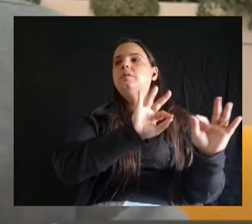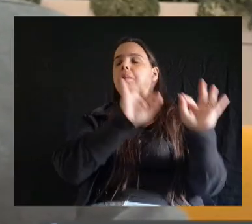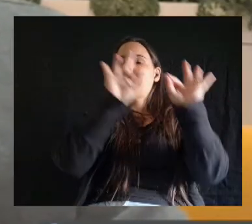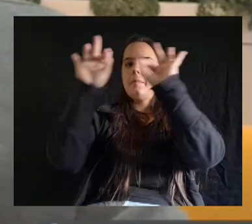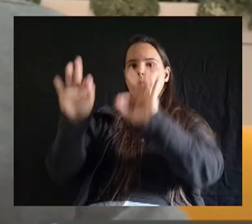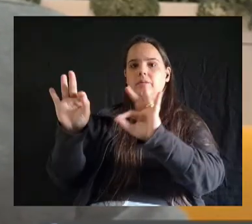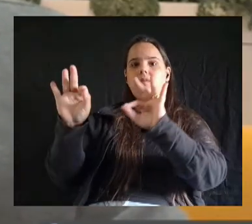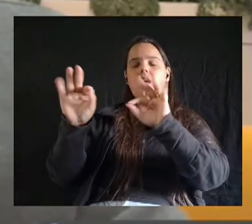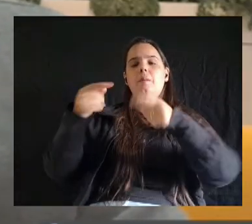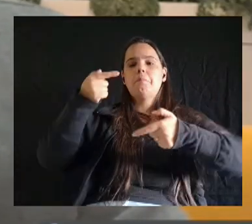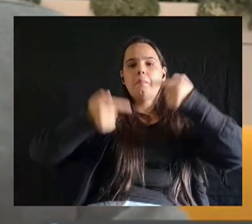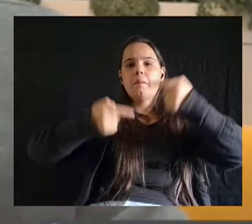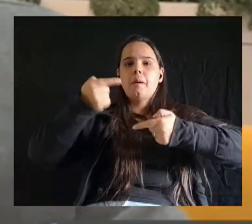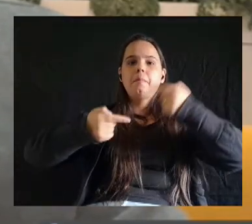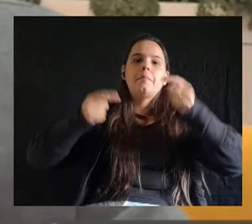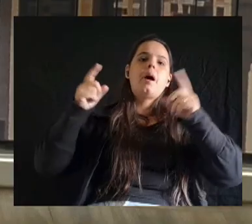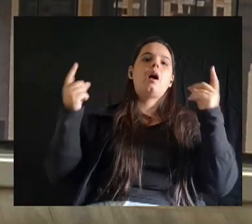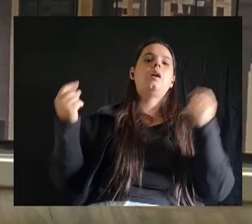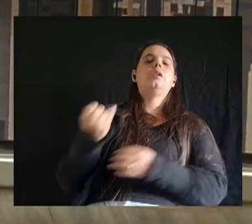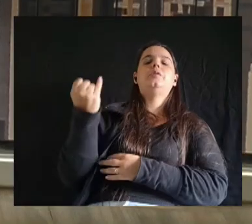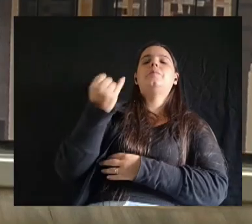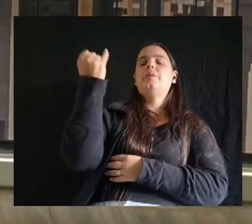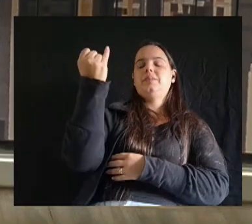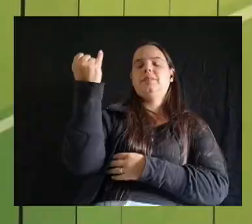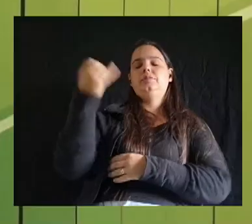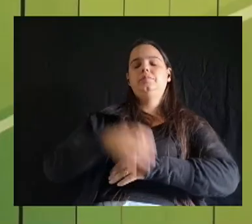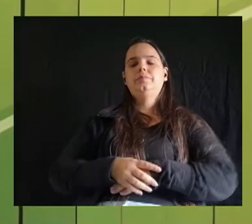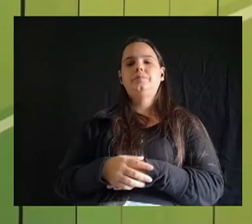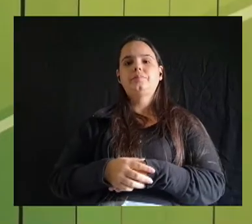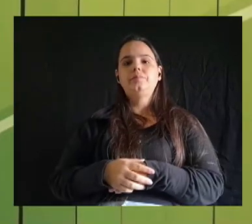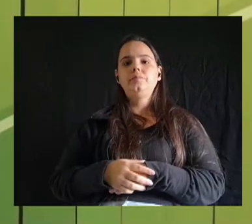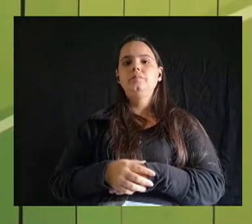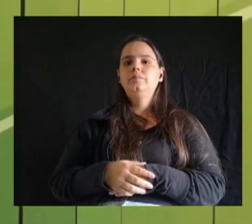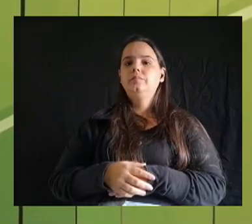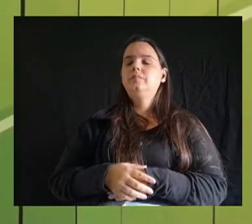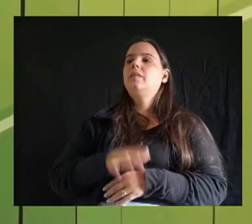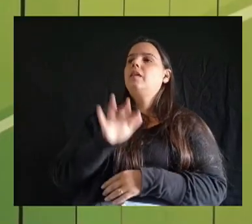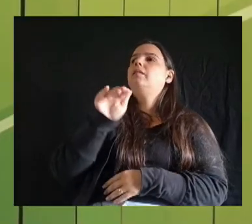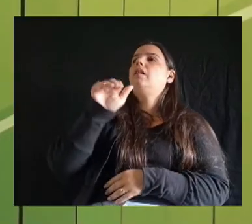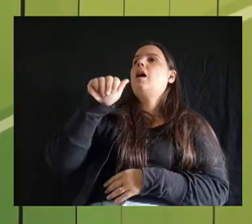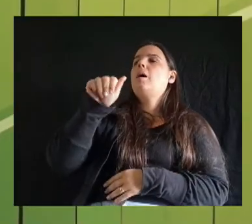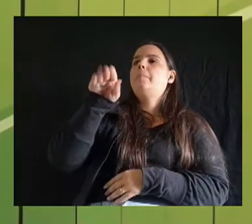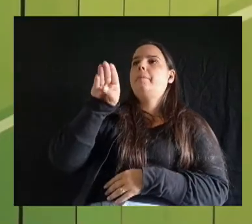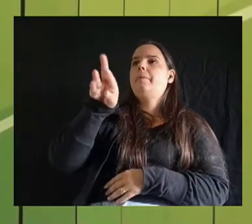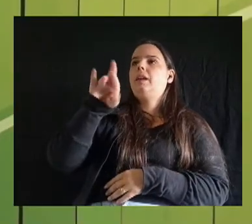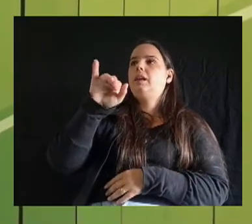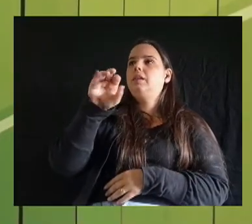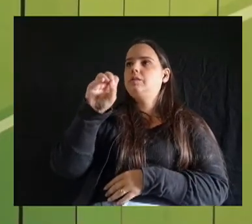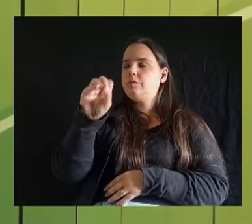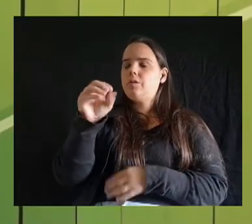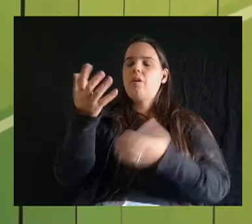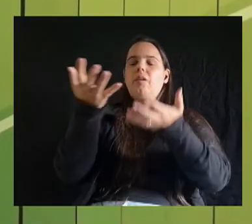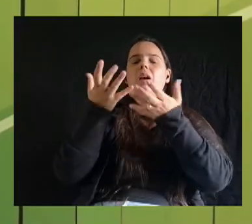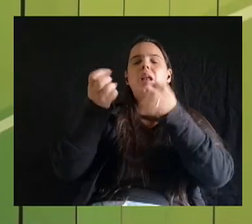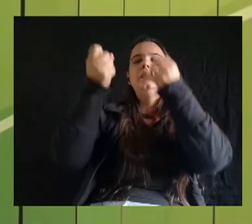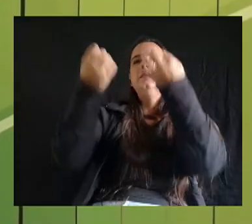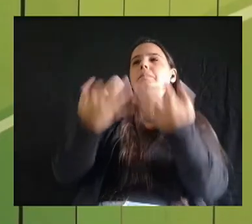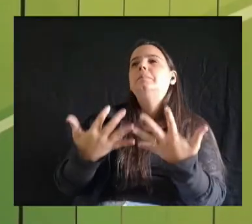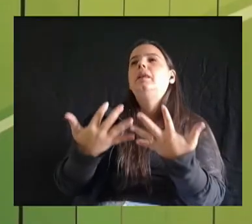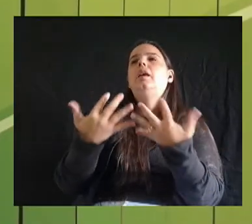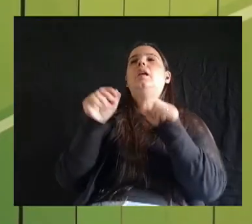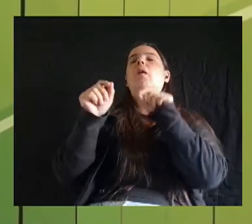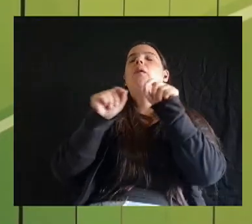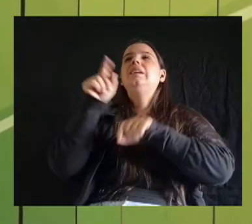importante, né, na nossa atualidade. Fabrício, para começar, eu queria que você explicasse para a gente o que é exatamente um